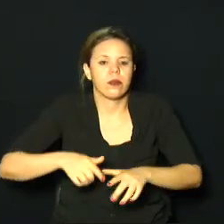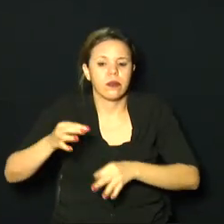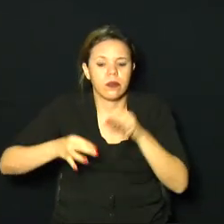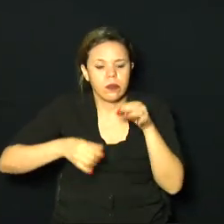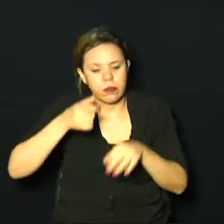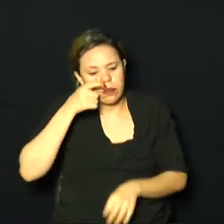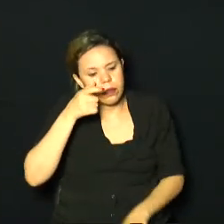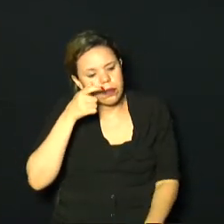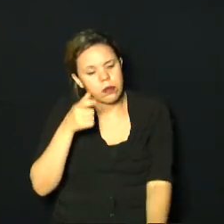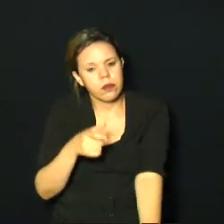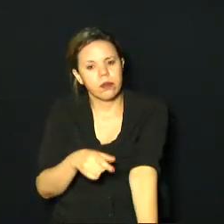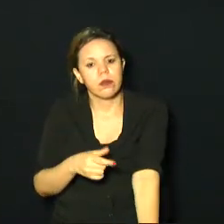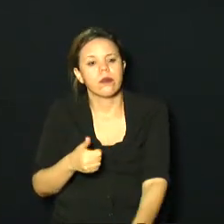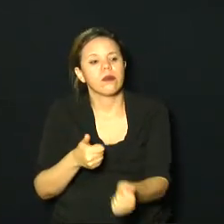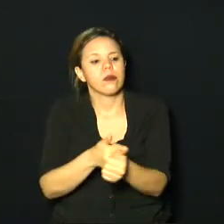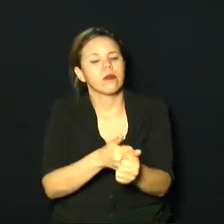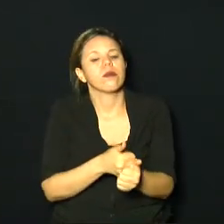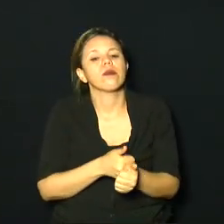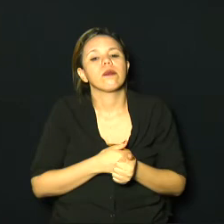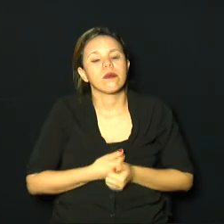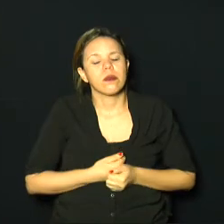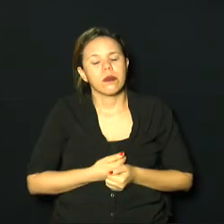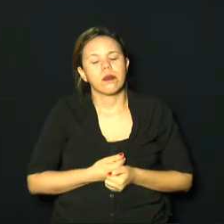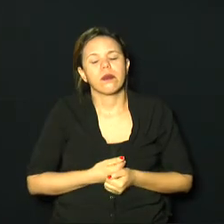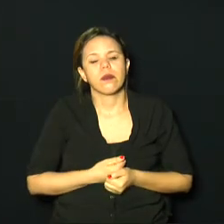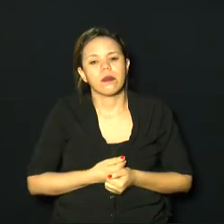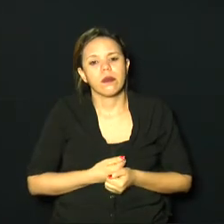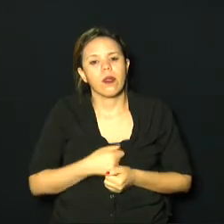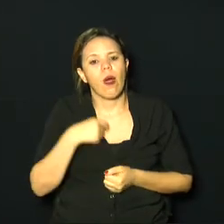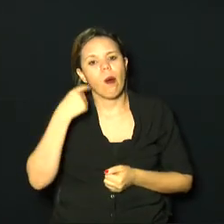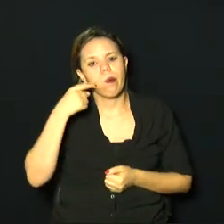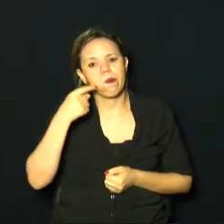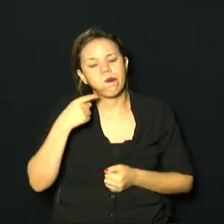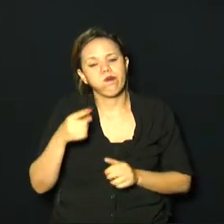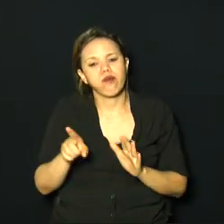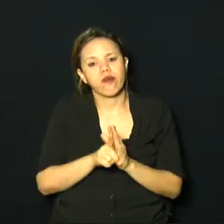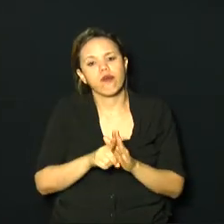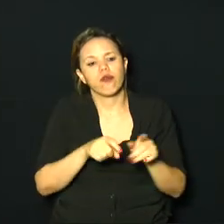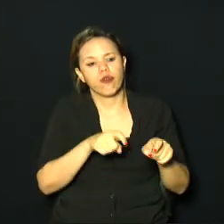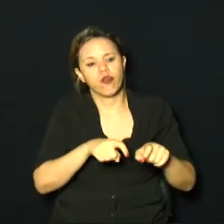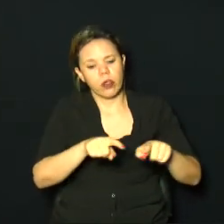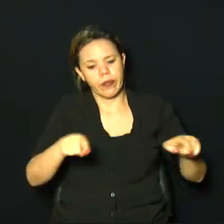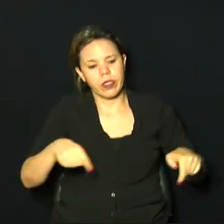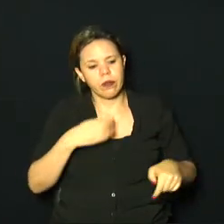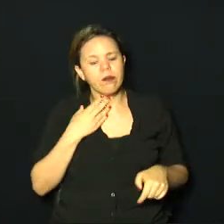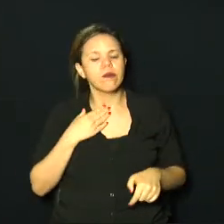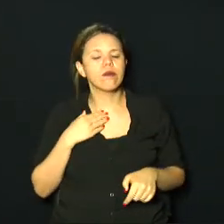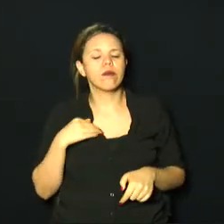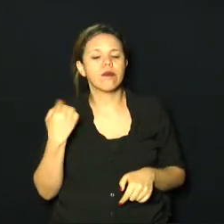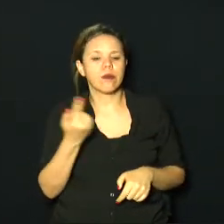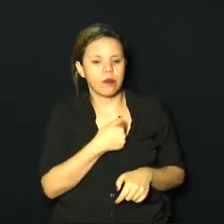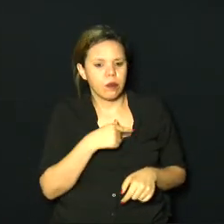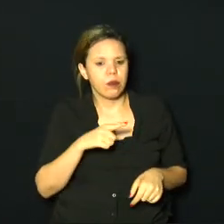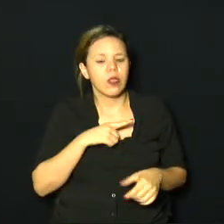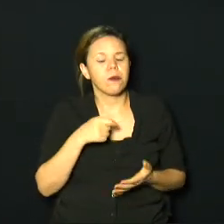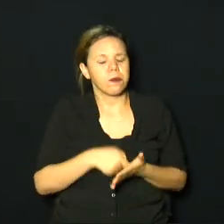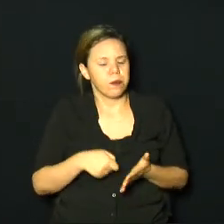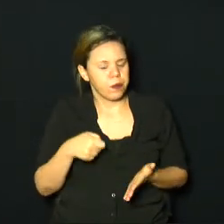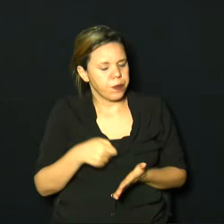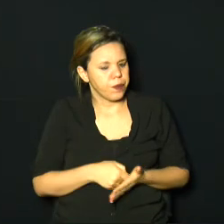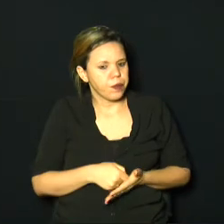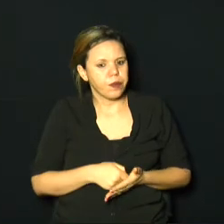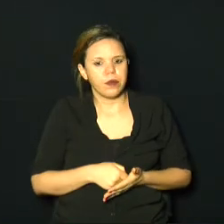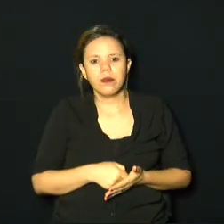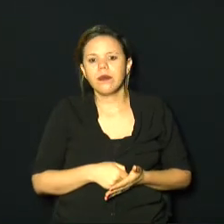e a visita em loco acompanhado, nesse caso, inclusive com o advogado do proprietário. Então, nós temos que batalhar para que, no